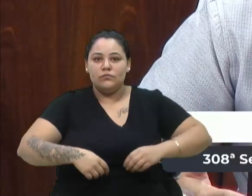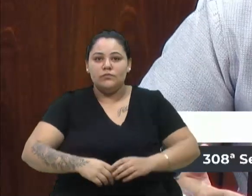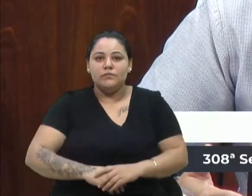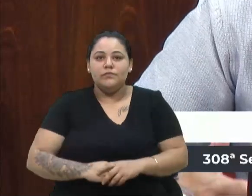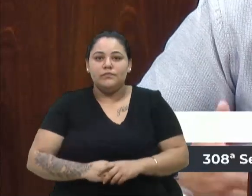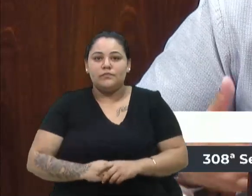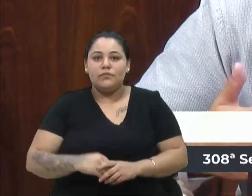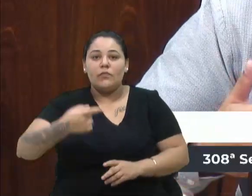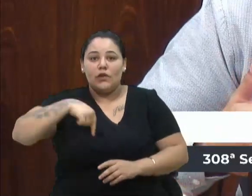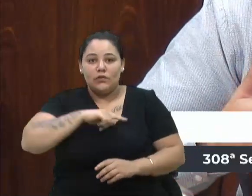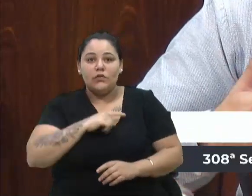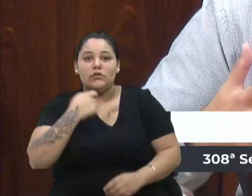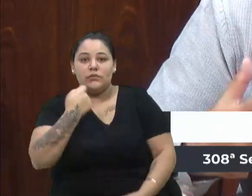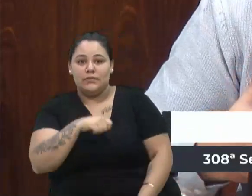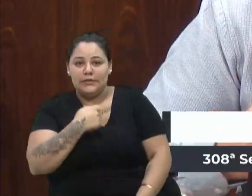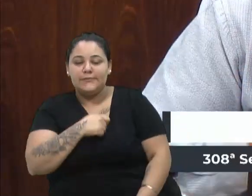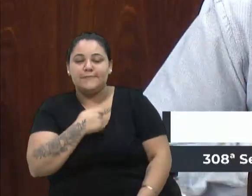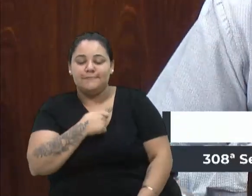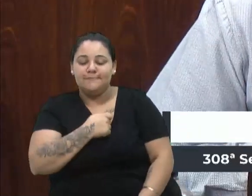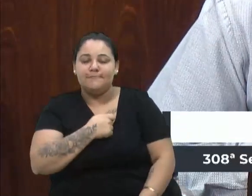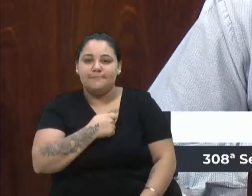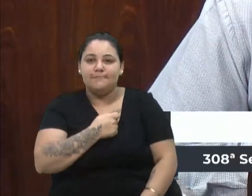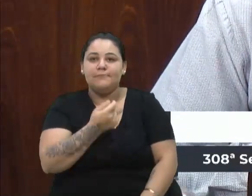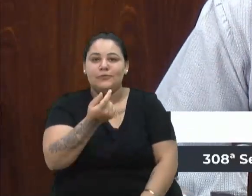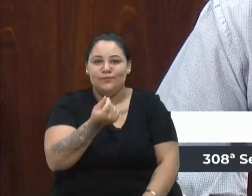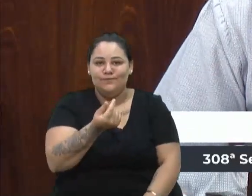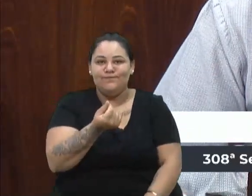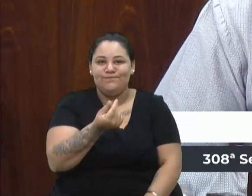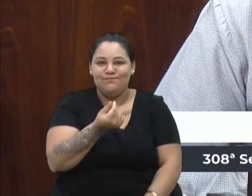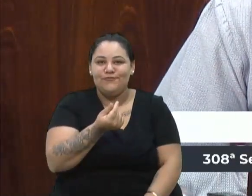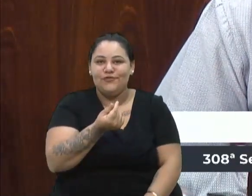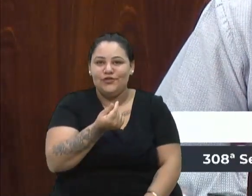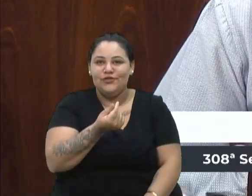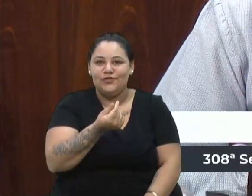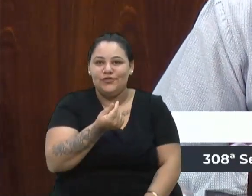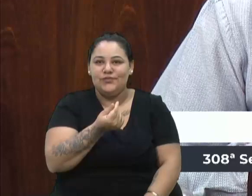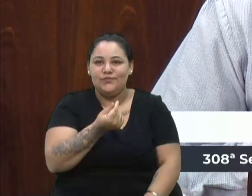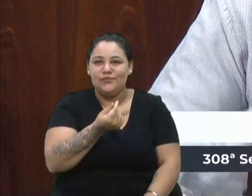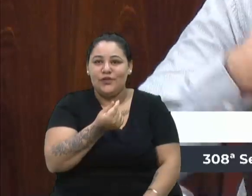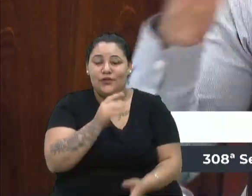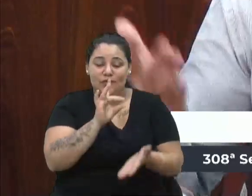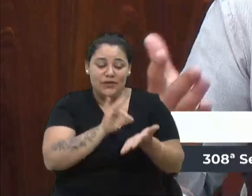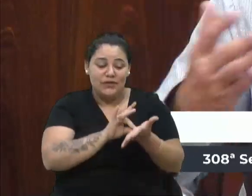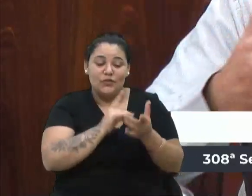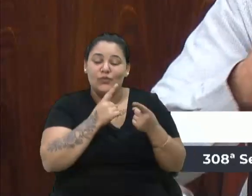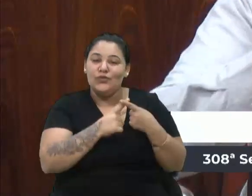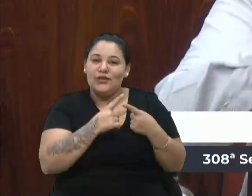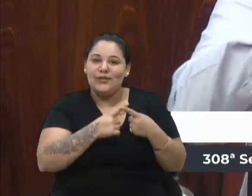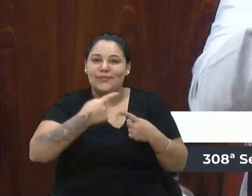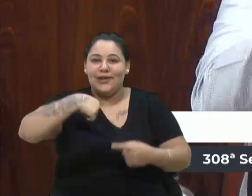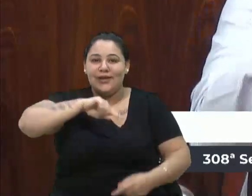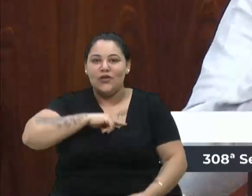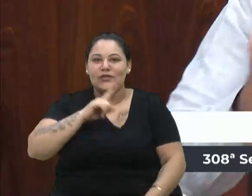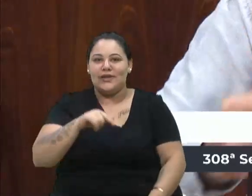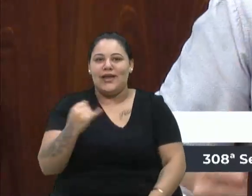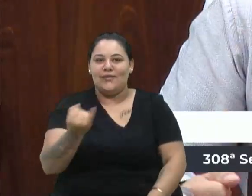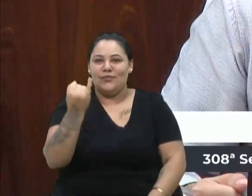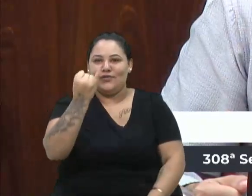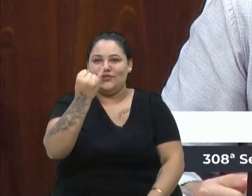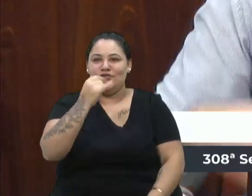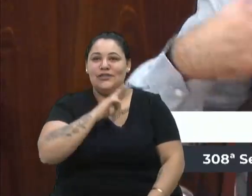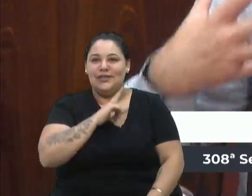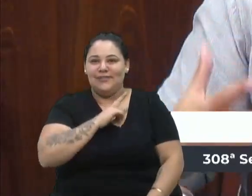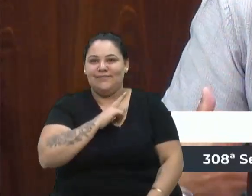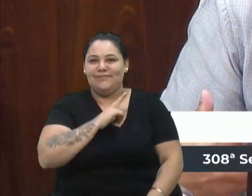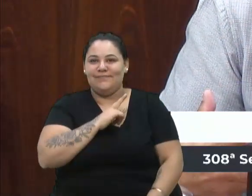efetivo acho que entre nós é consolidada a importância da Patrulha escolar da Guarda como do policiamento comunitário